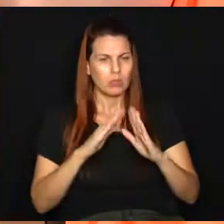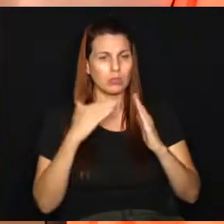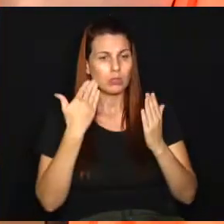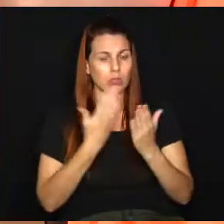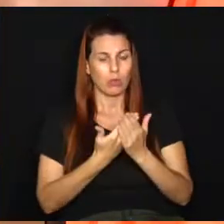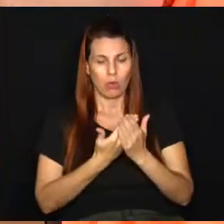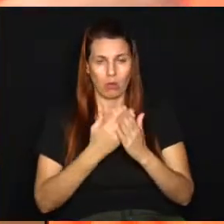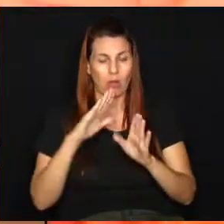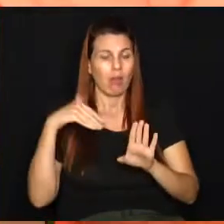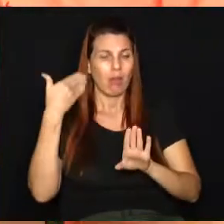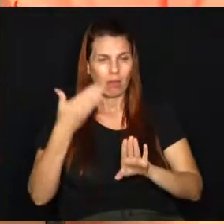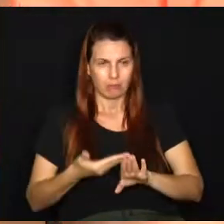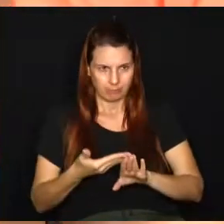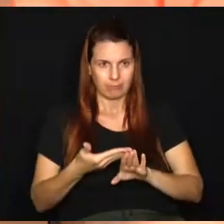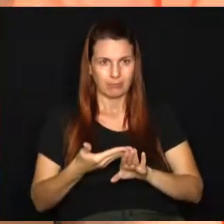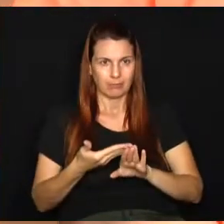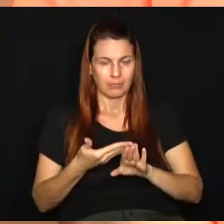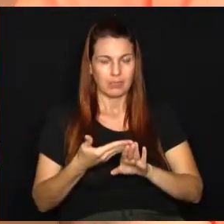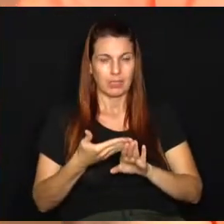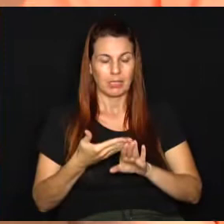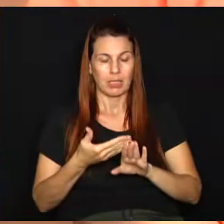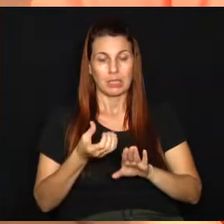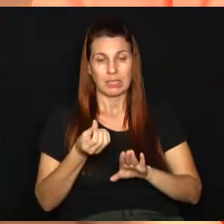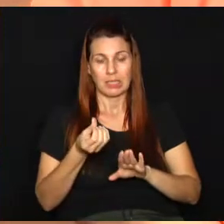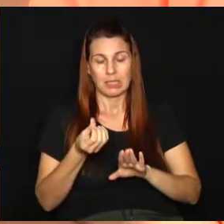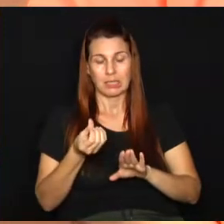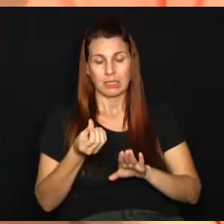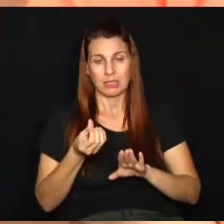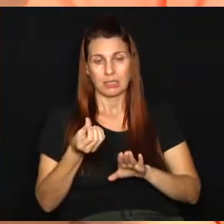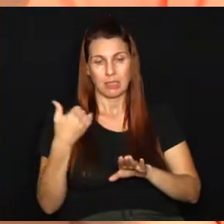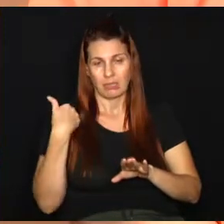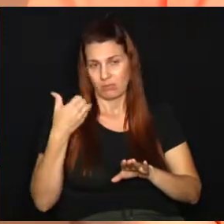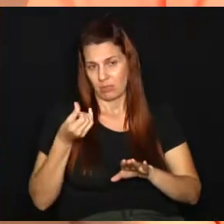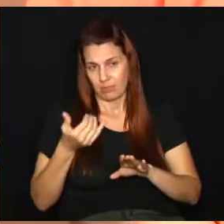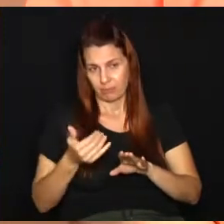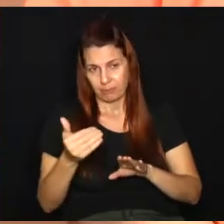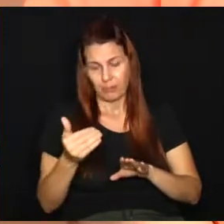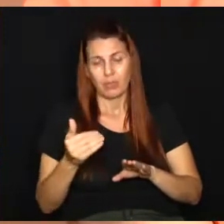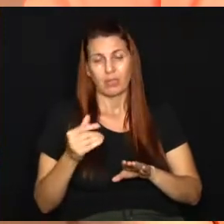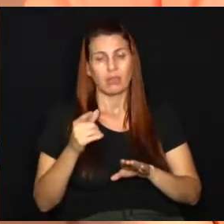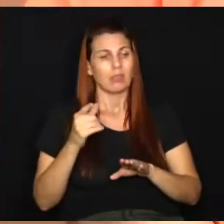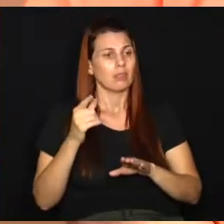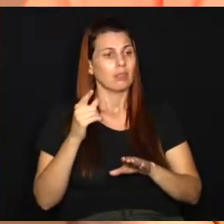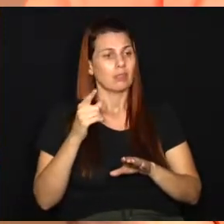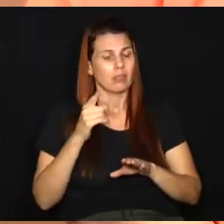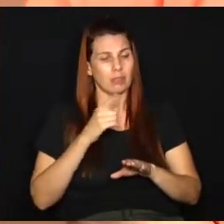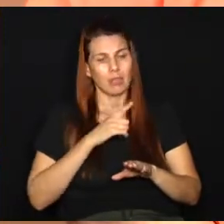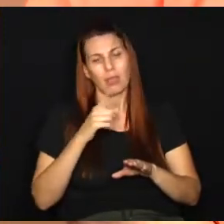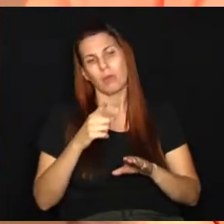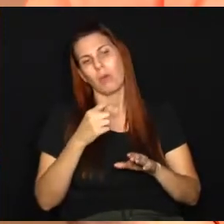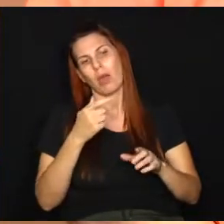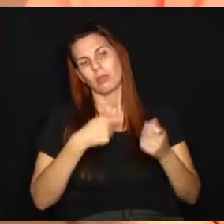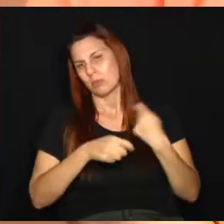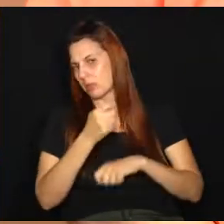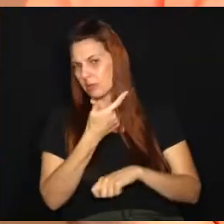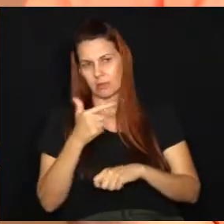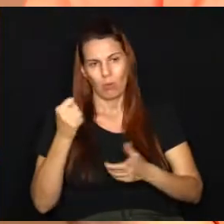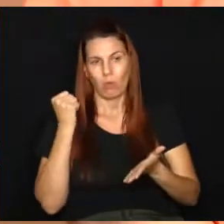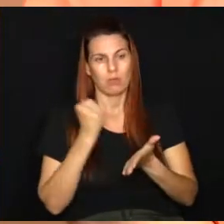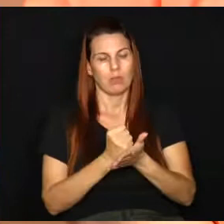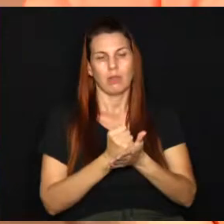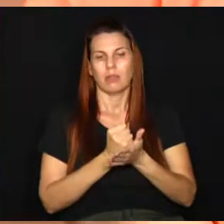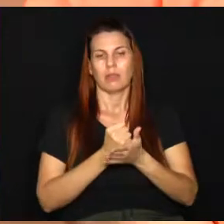gente tem anos aí de uma gestão que não contrata trabalhadoras, não contrata servidores, não contrata